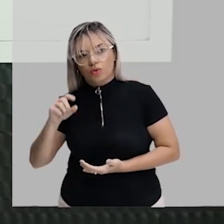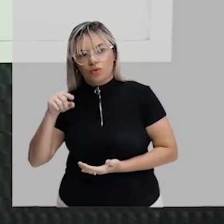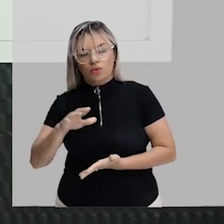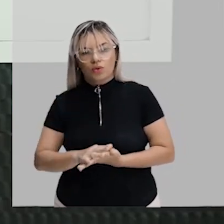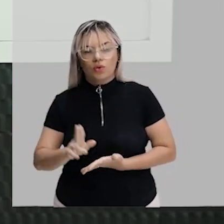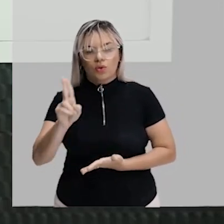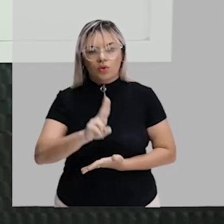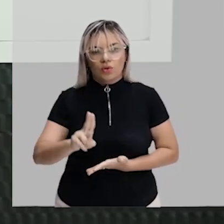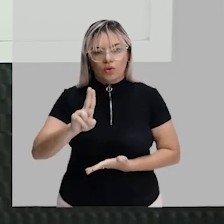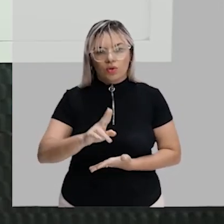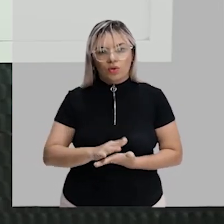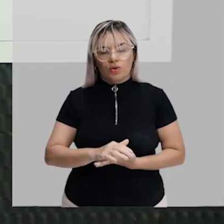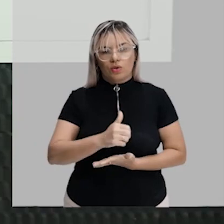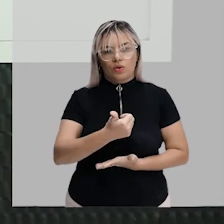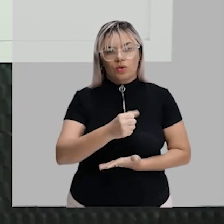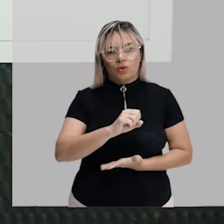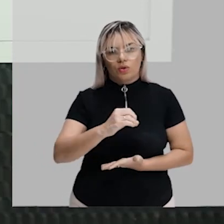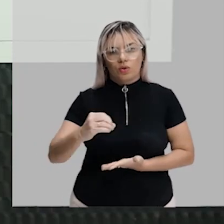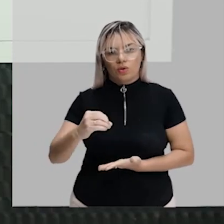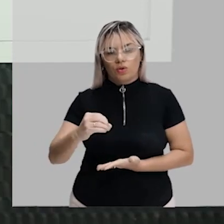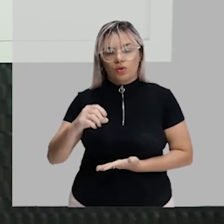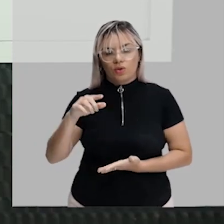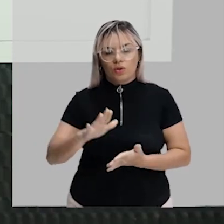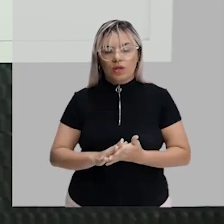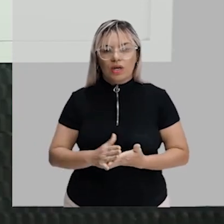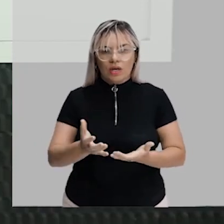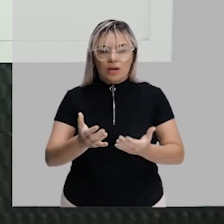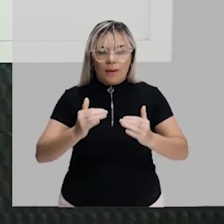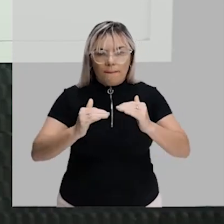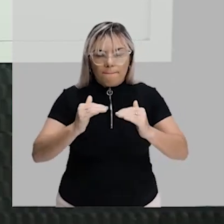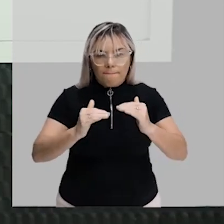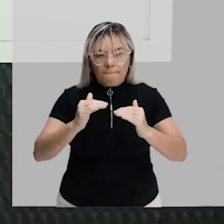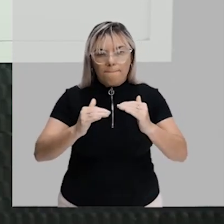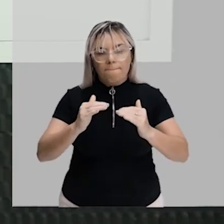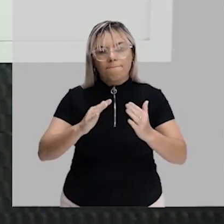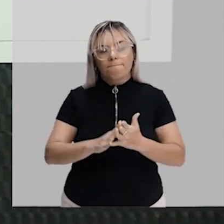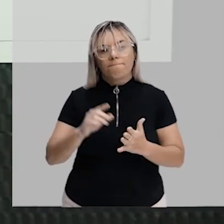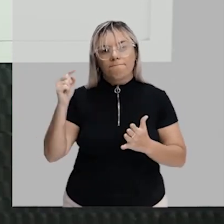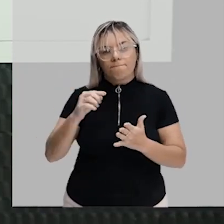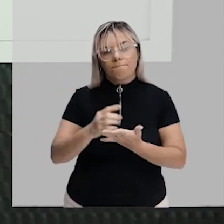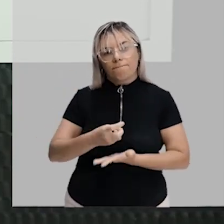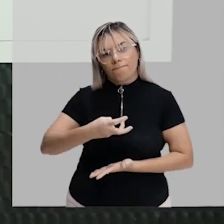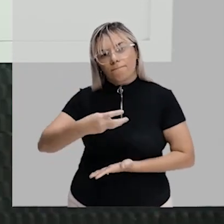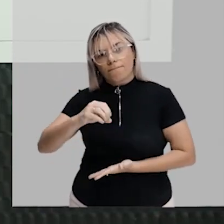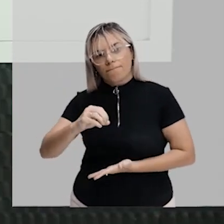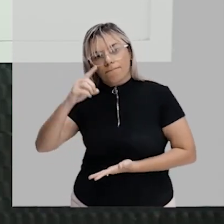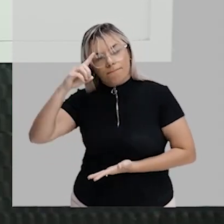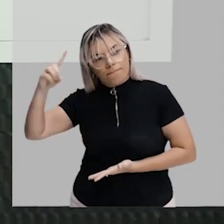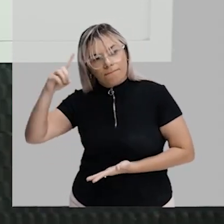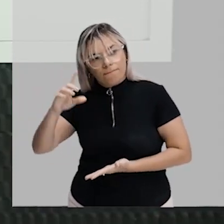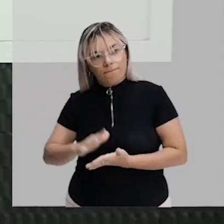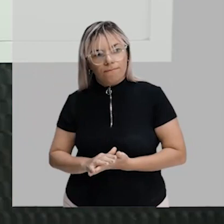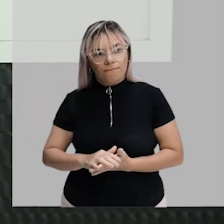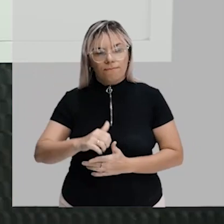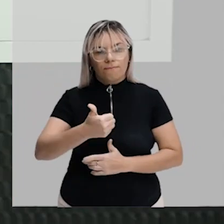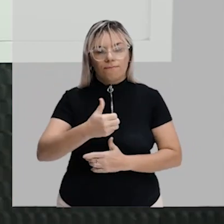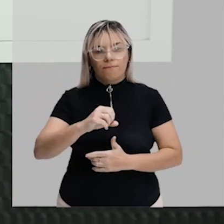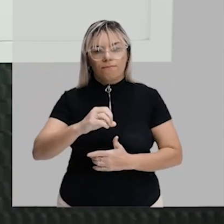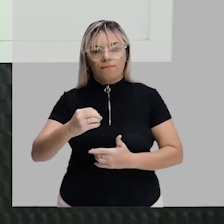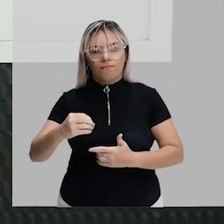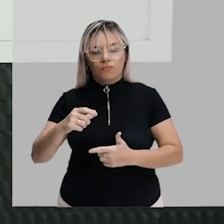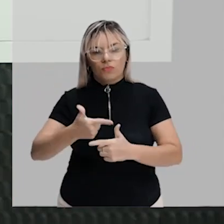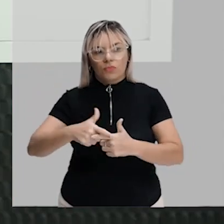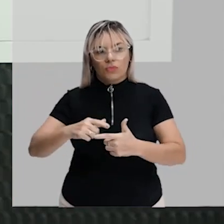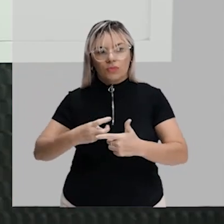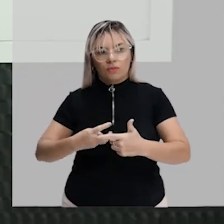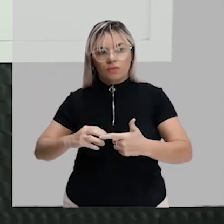os 180, porque ele quer a média, tá? E pediu a considerar 30 dias. Então, eu peguei 180 e dividi por 30. Então,